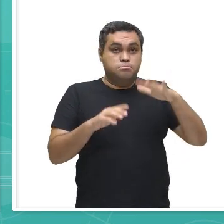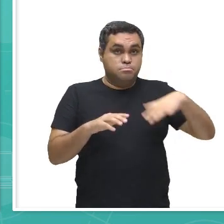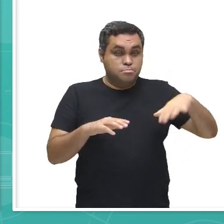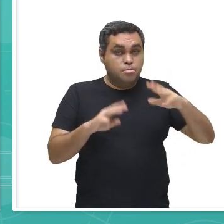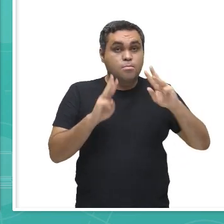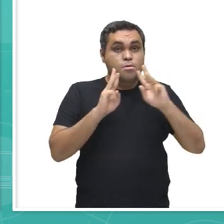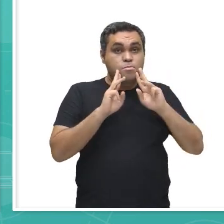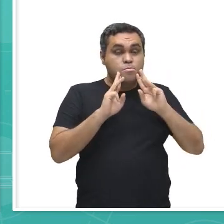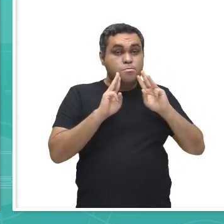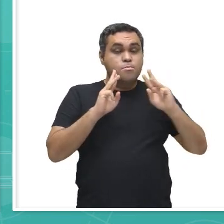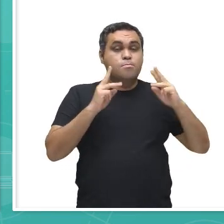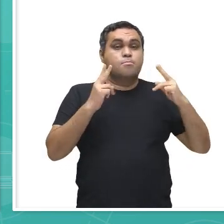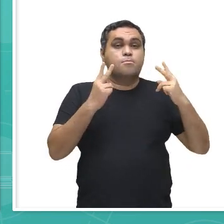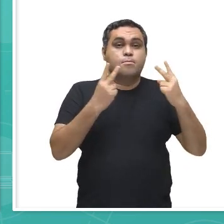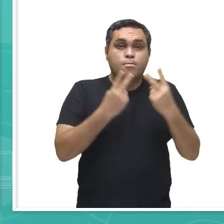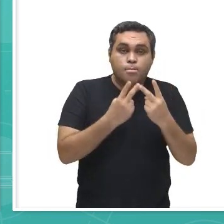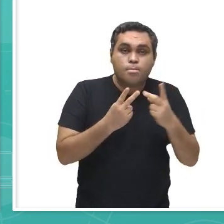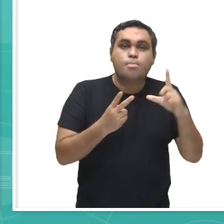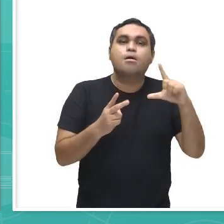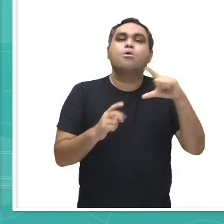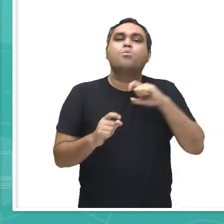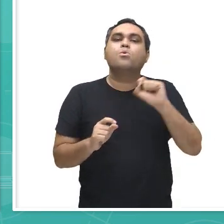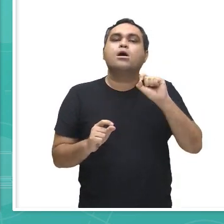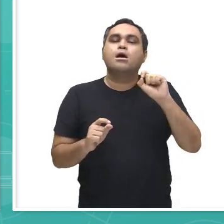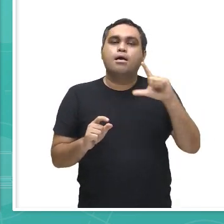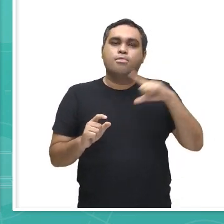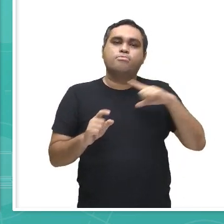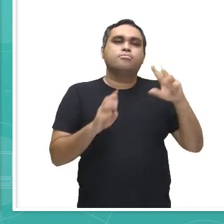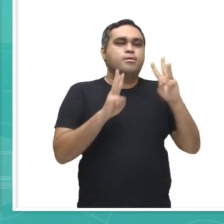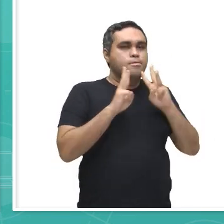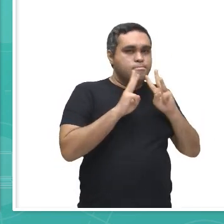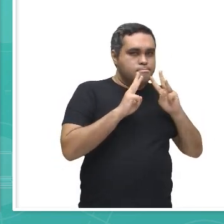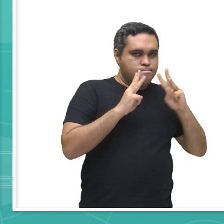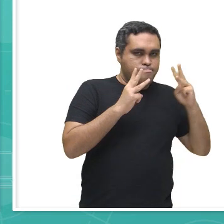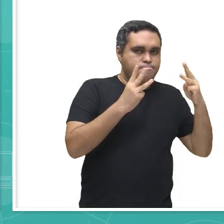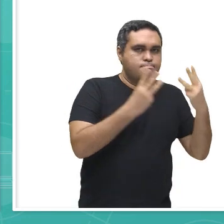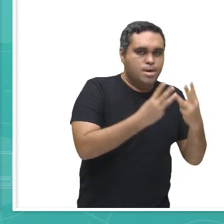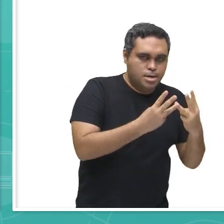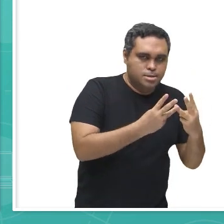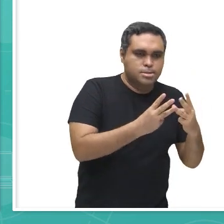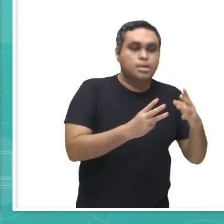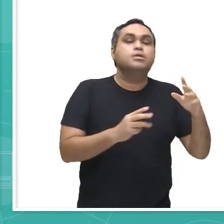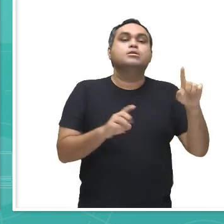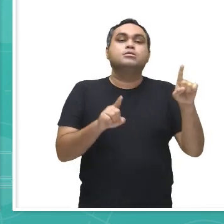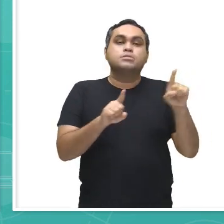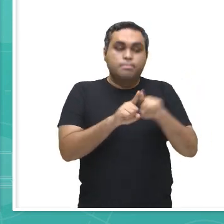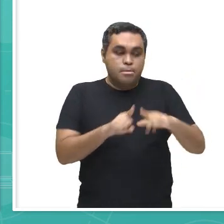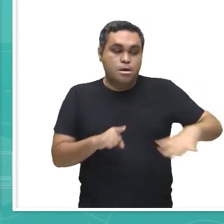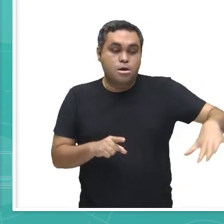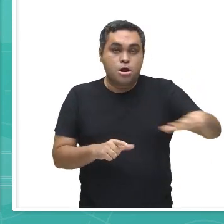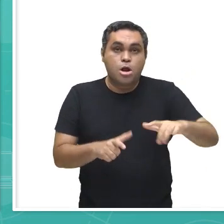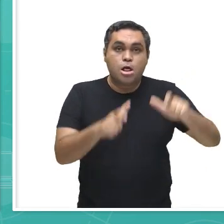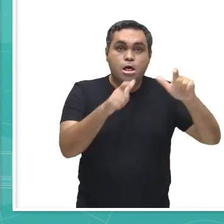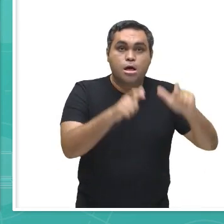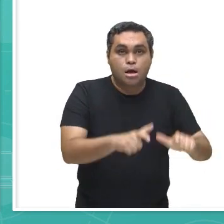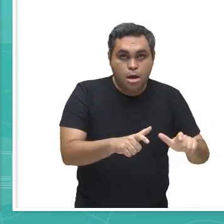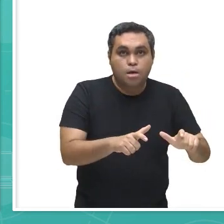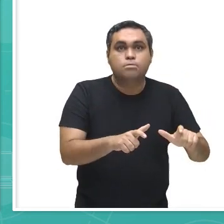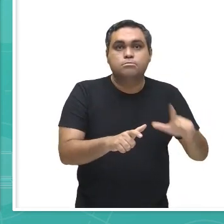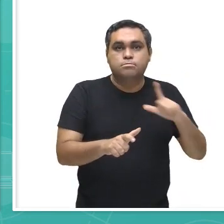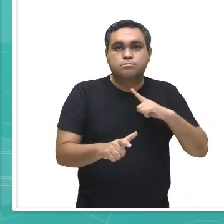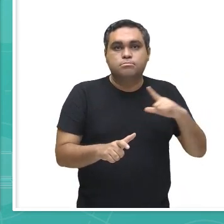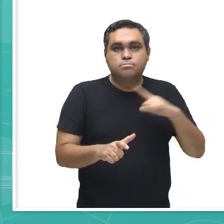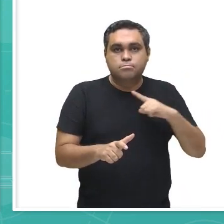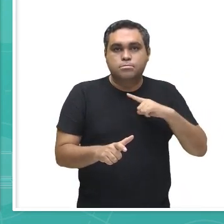E aqui no caso do líquido, do leite, do refrigerante, é o volume que ele vai ocupar, ou seja, o espaço